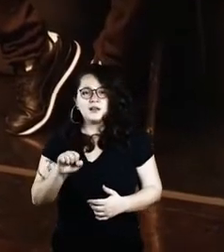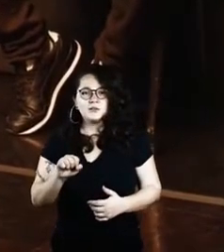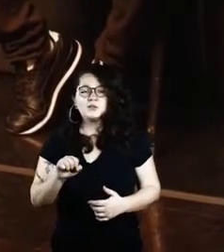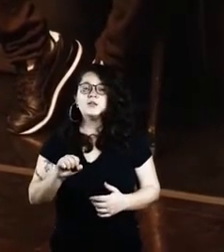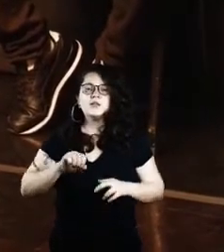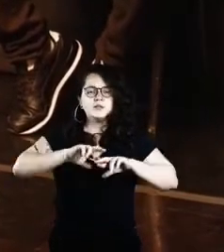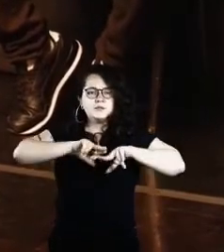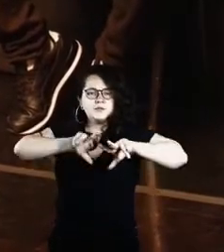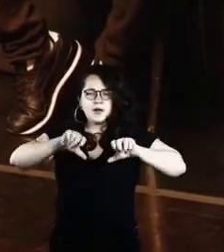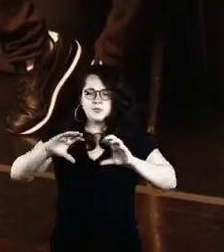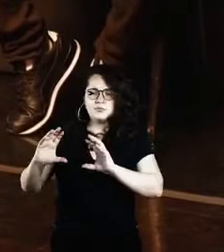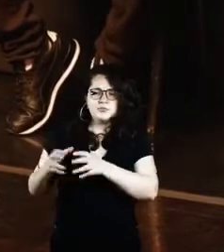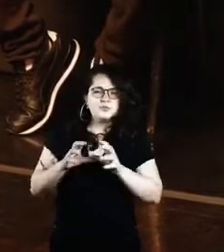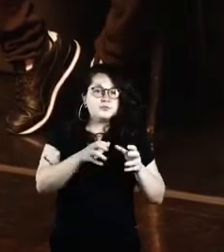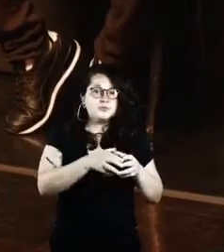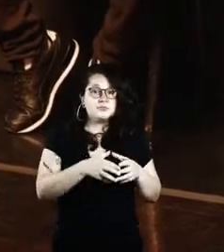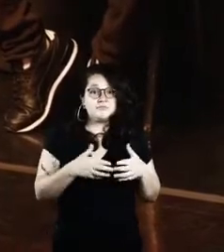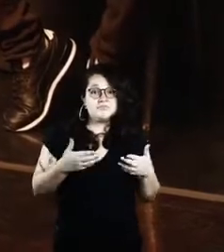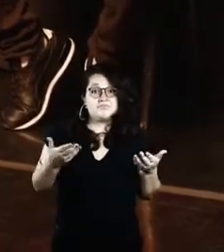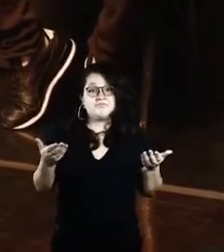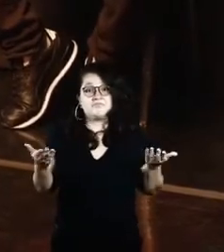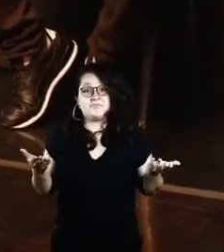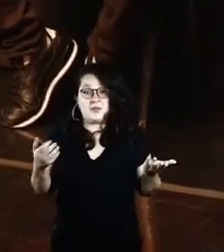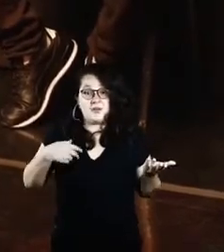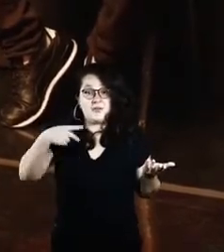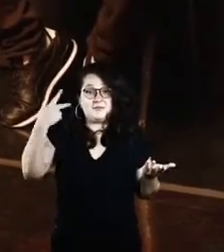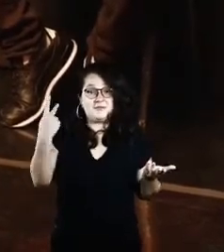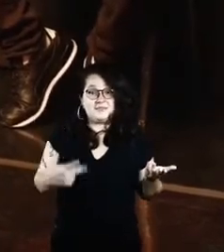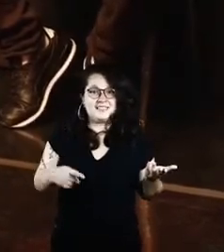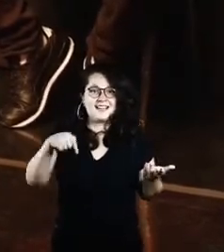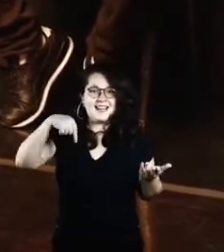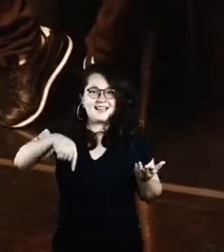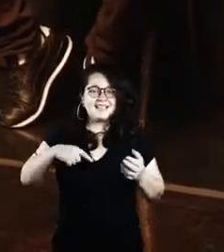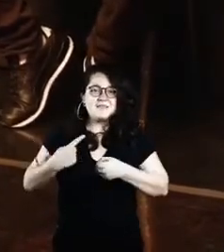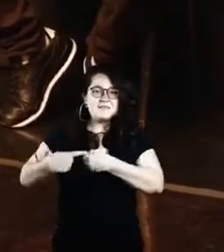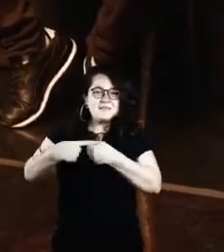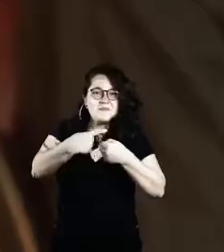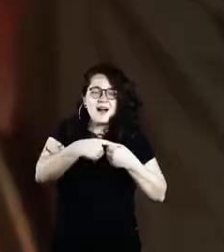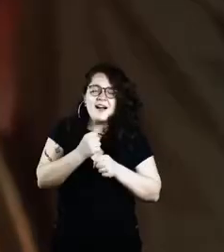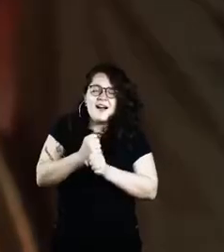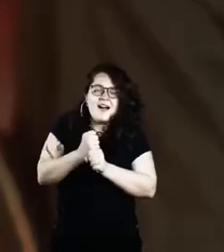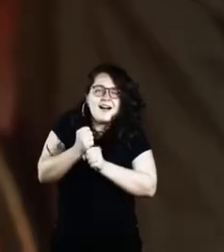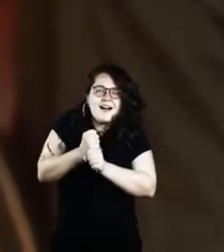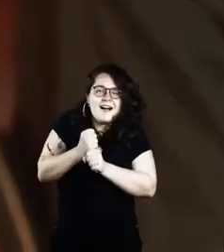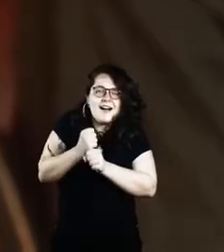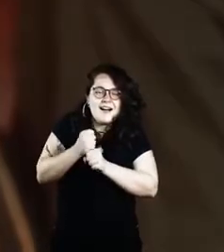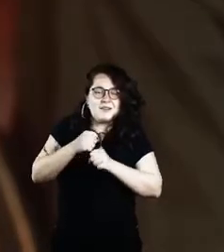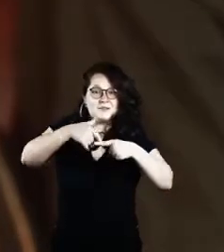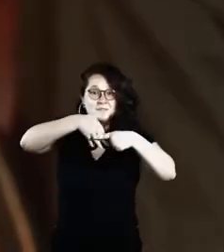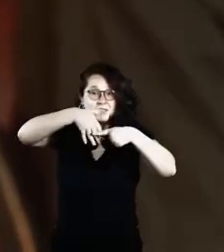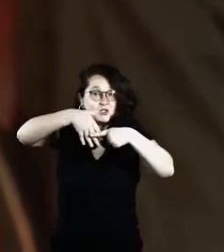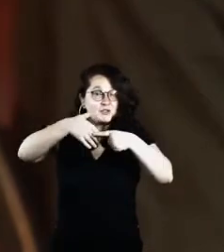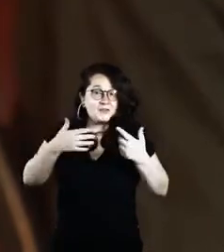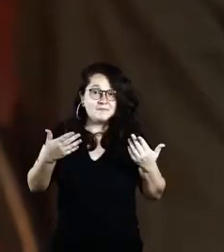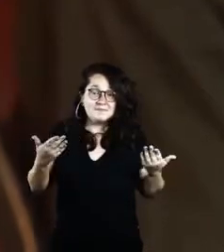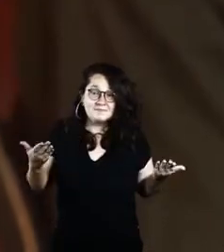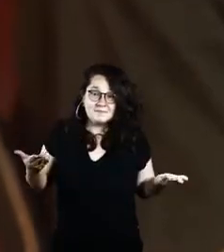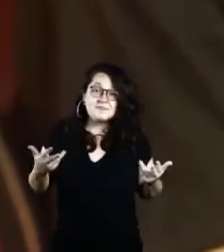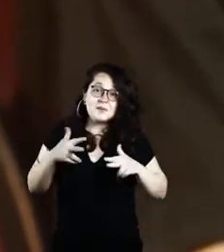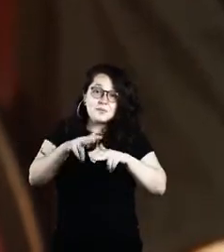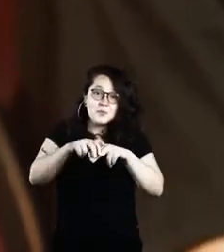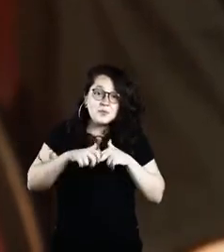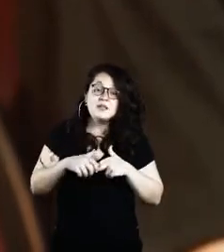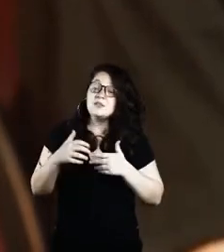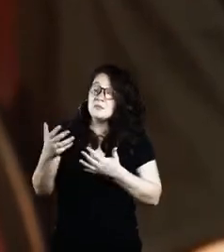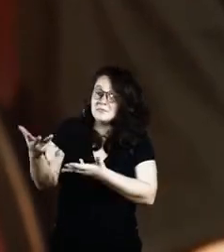Show. Então eu sou aqui do bairro, já há muitos anos aqui do Bixiga. Então fiz questão de vir